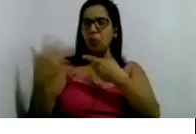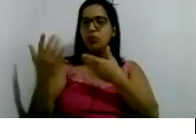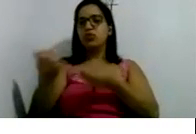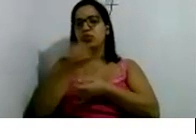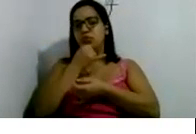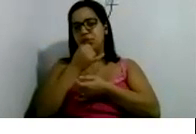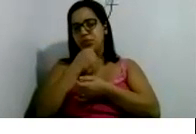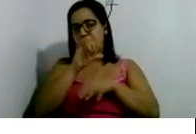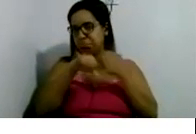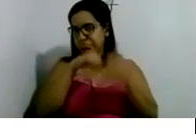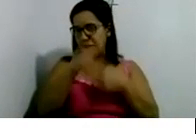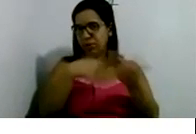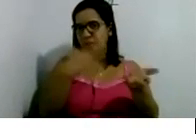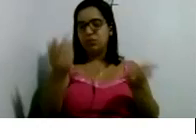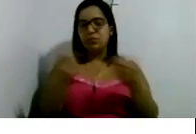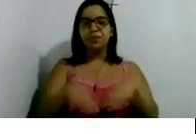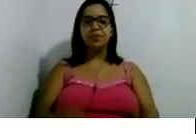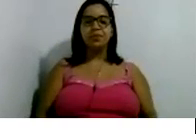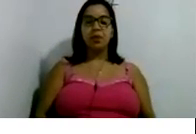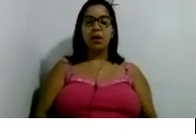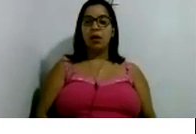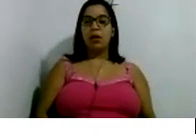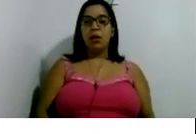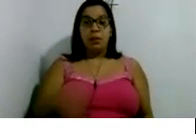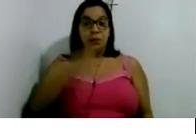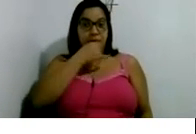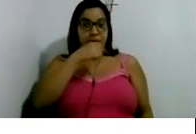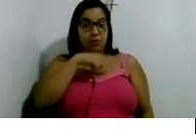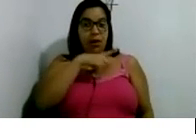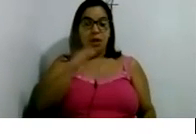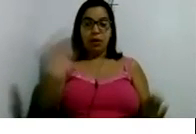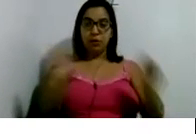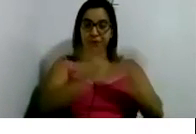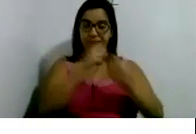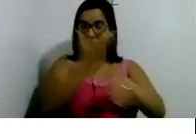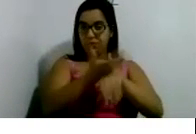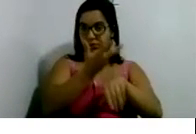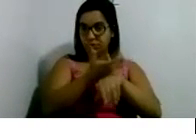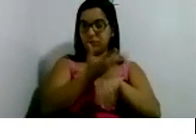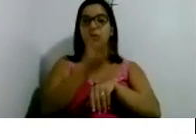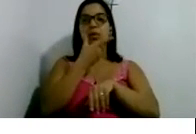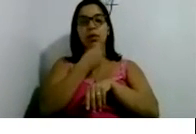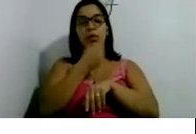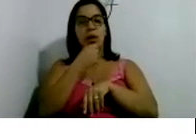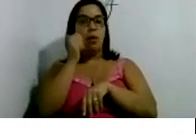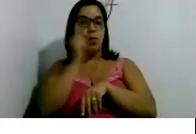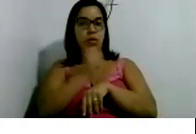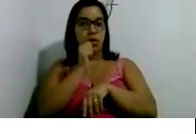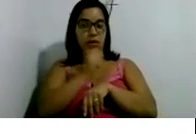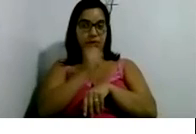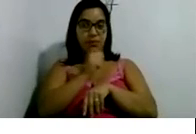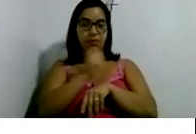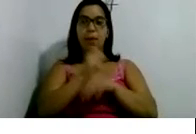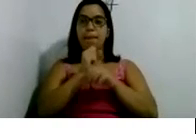anormalidades cromossômicas. Então, quando a gente tem a união do material genético masculino com feminino, a gente pode ter